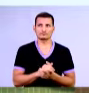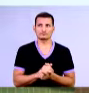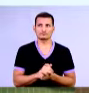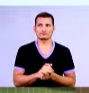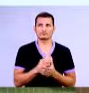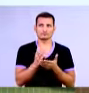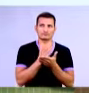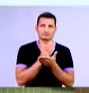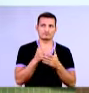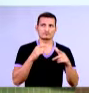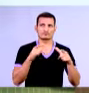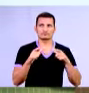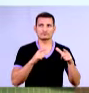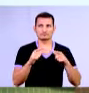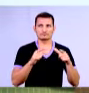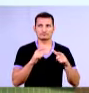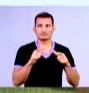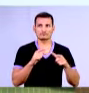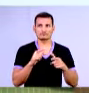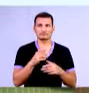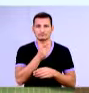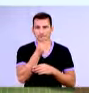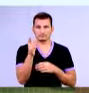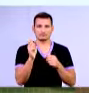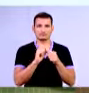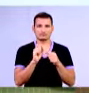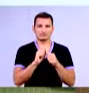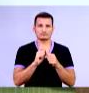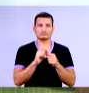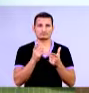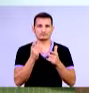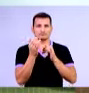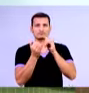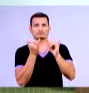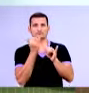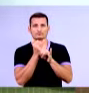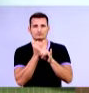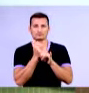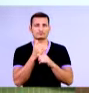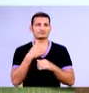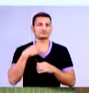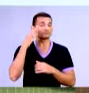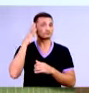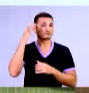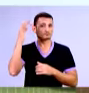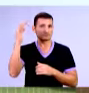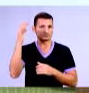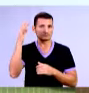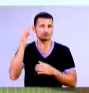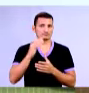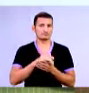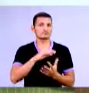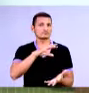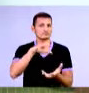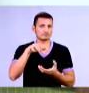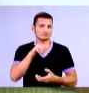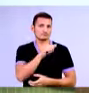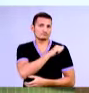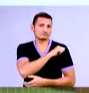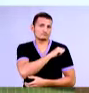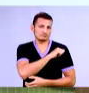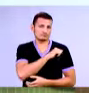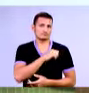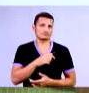alguns trabalhos que eles produziram para a internet, né? Eu imagino que no universo dos alunos aqui